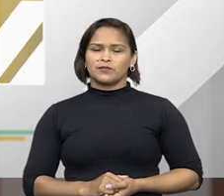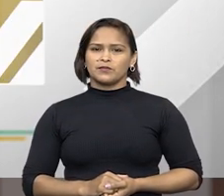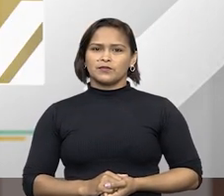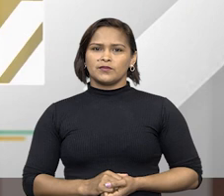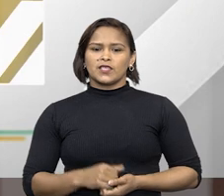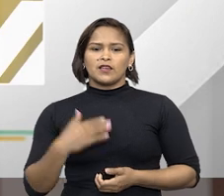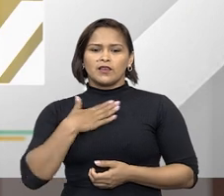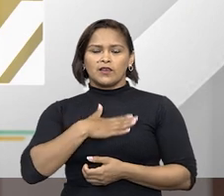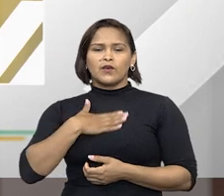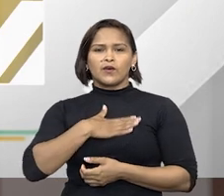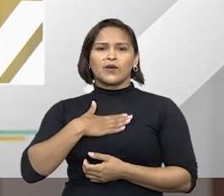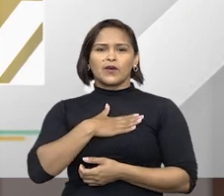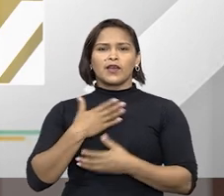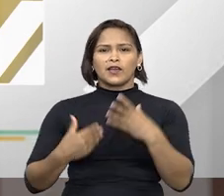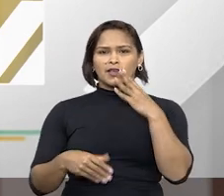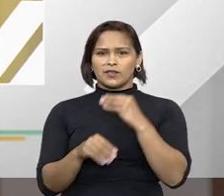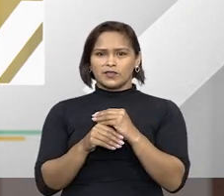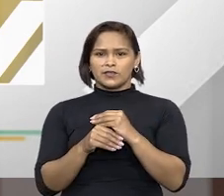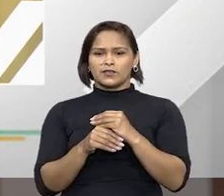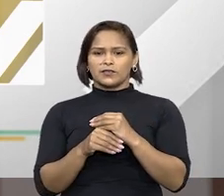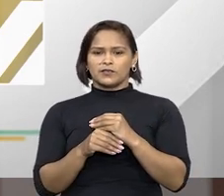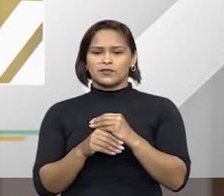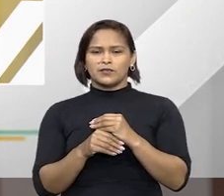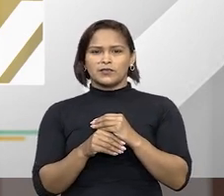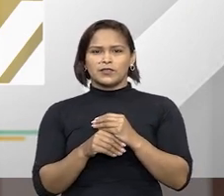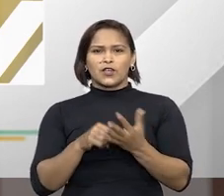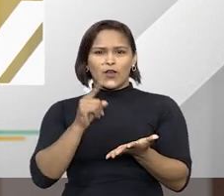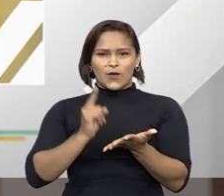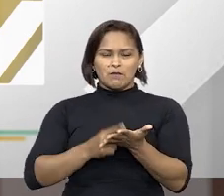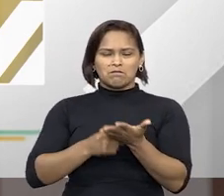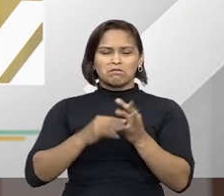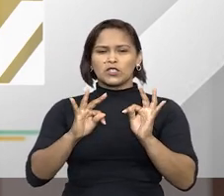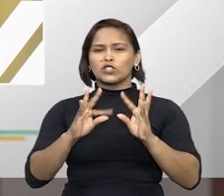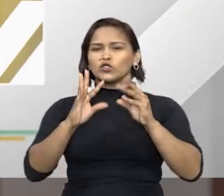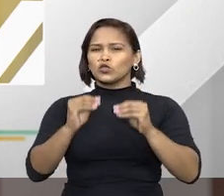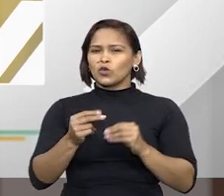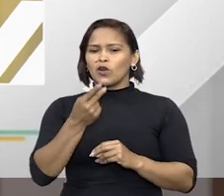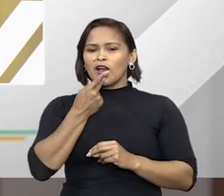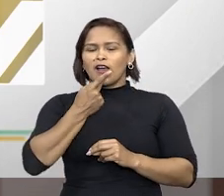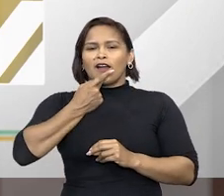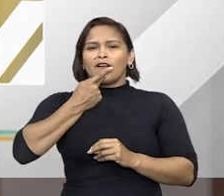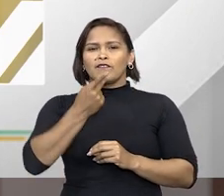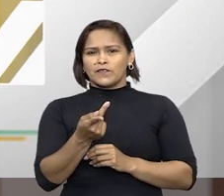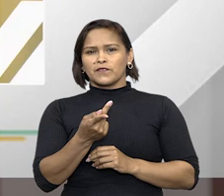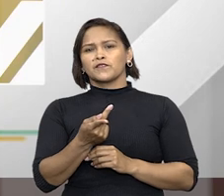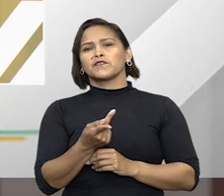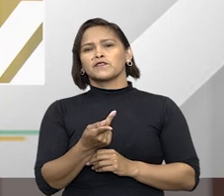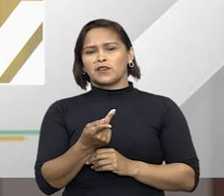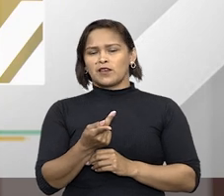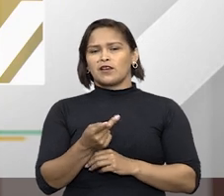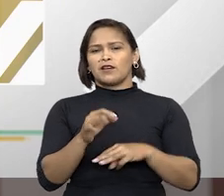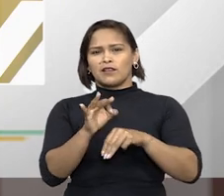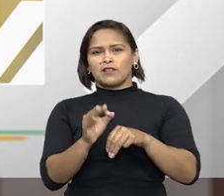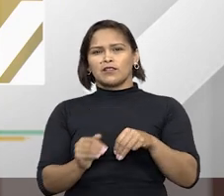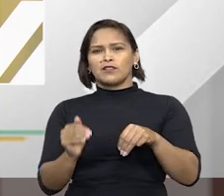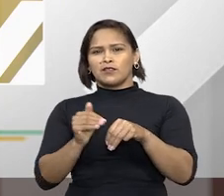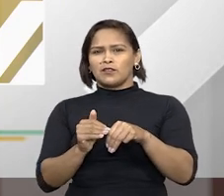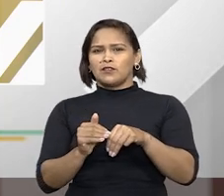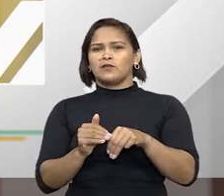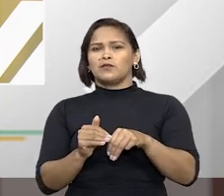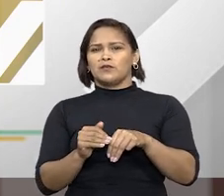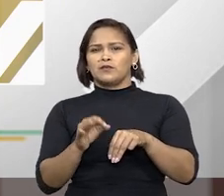de confirmar toda a dissertação do ministro